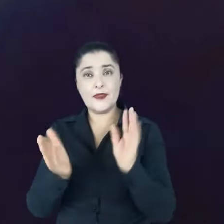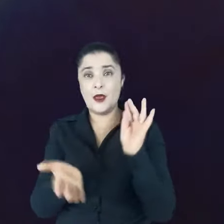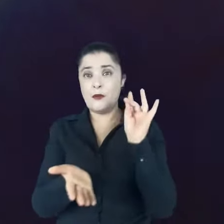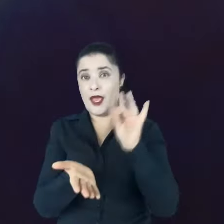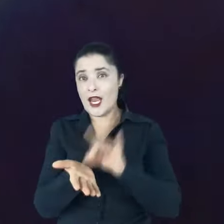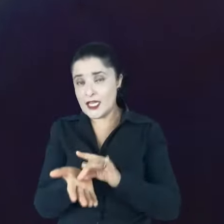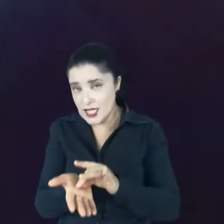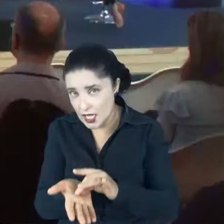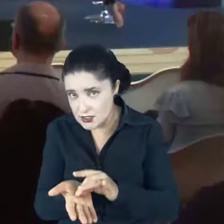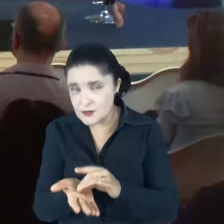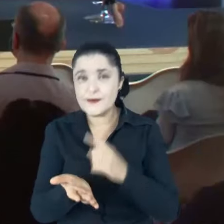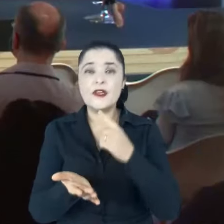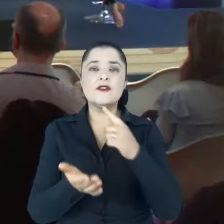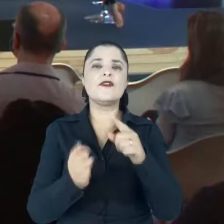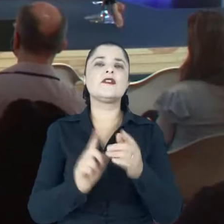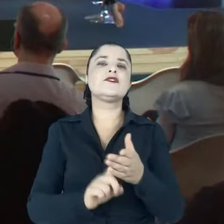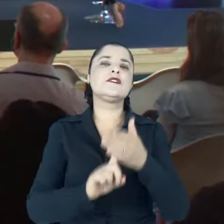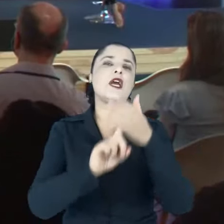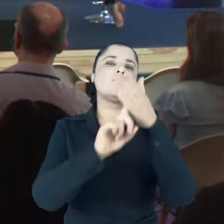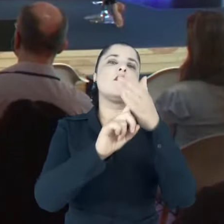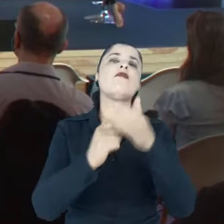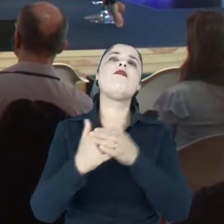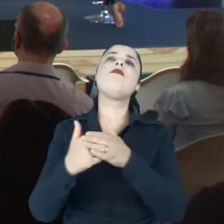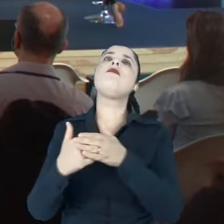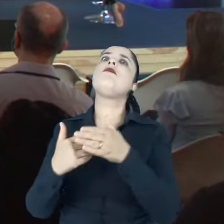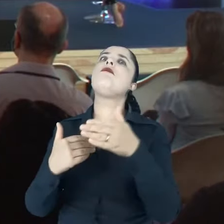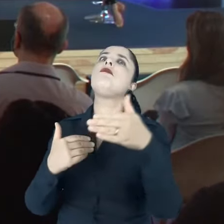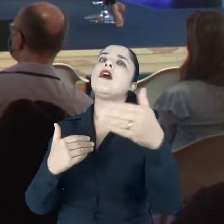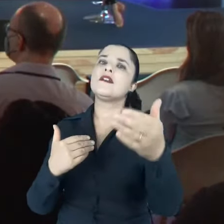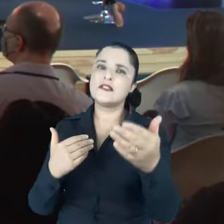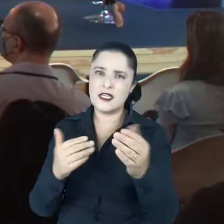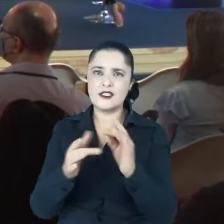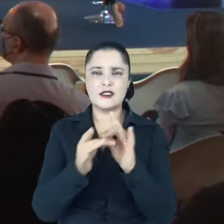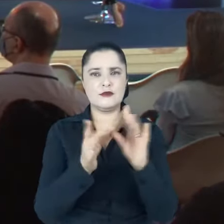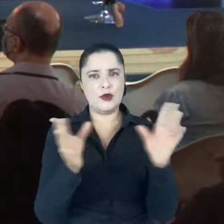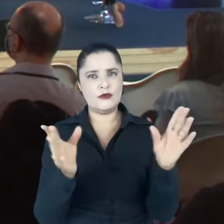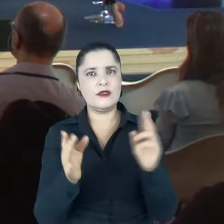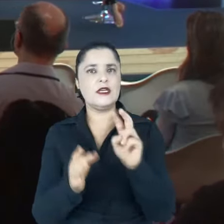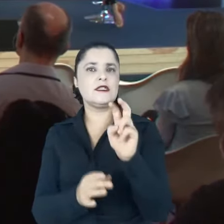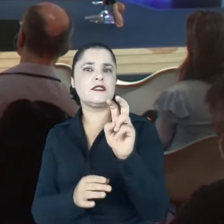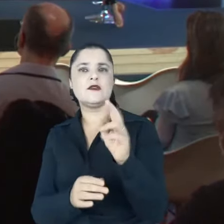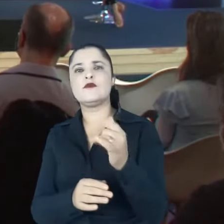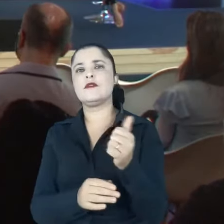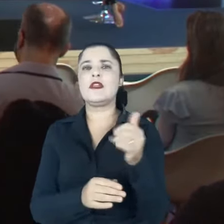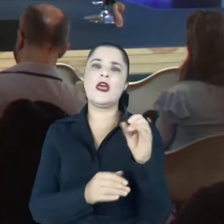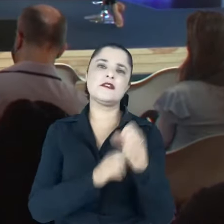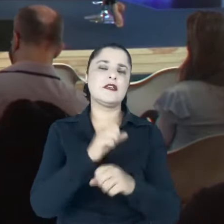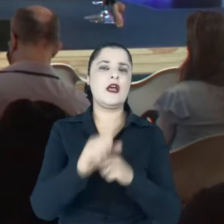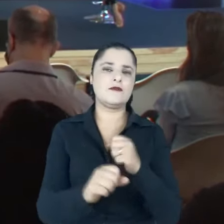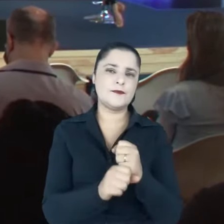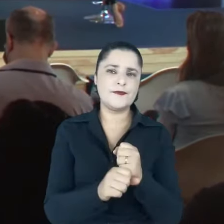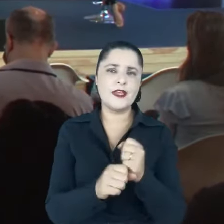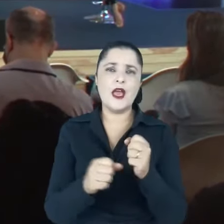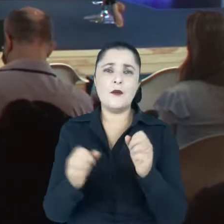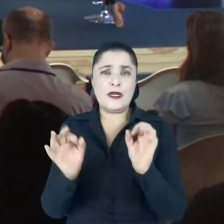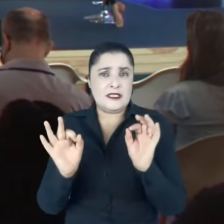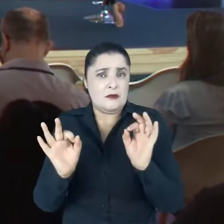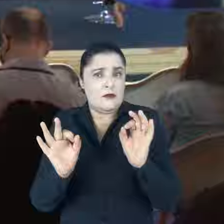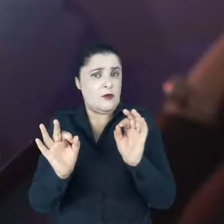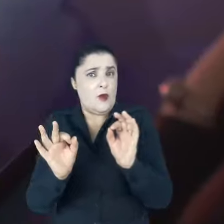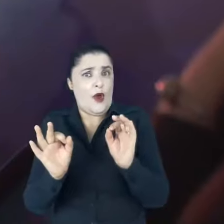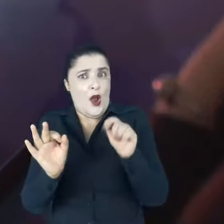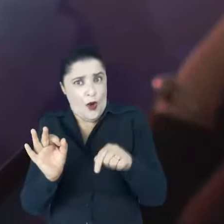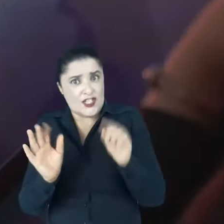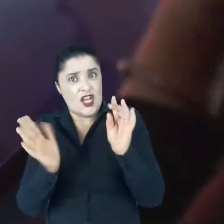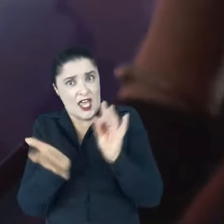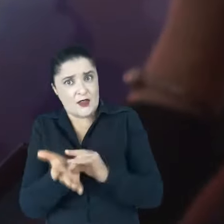uma tecnologia que vai ser disponível daqui a 5, 10 anos, e sim uma coisa que já é real. A planta de Guariba está